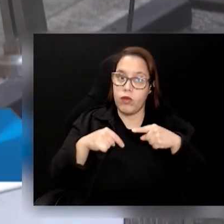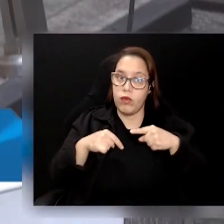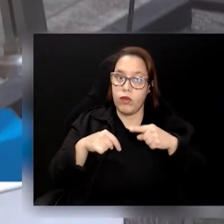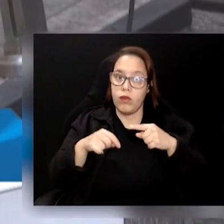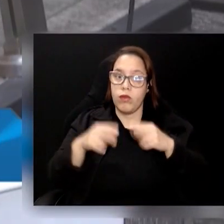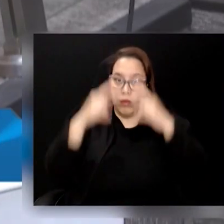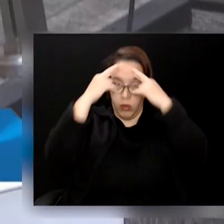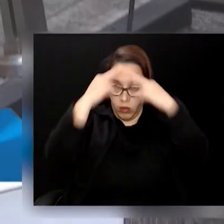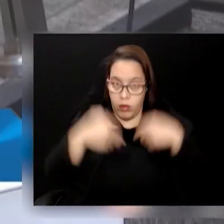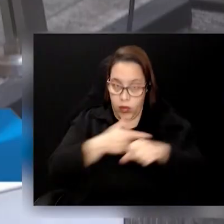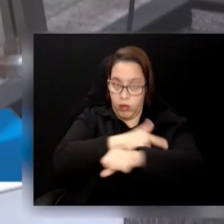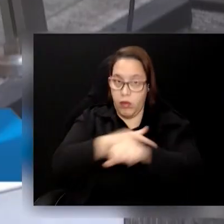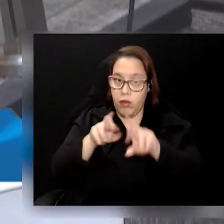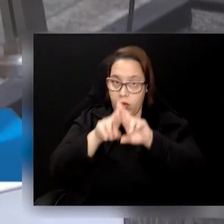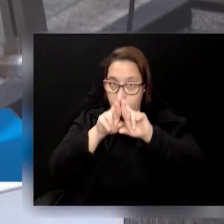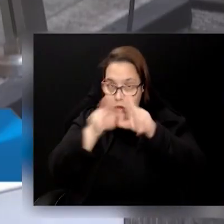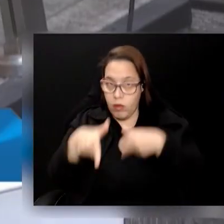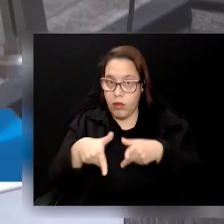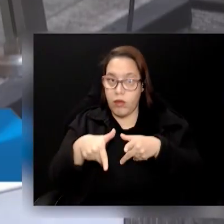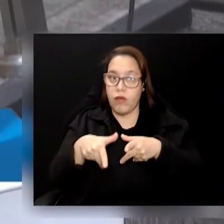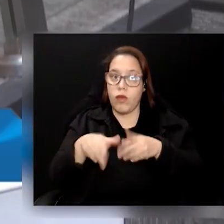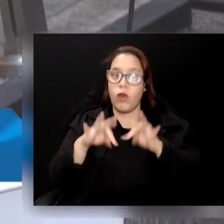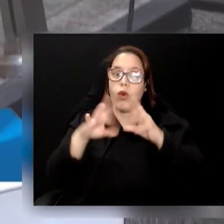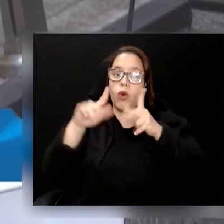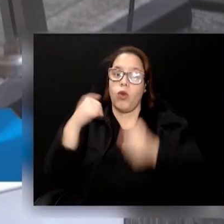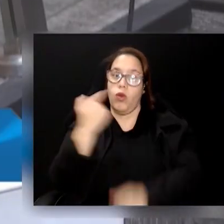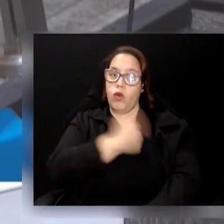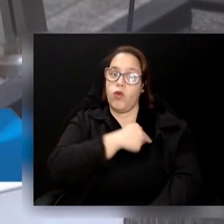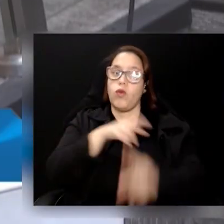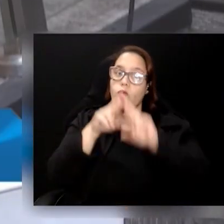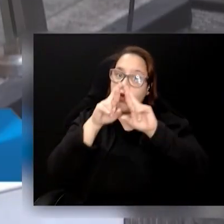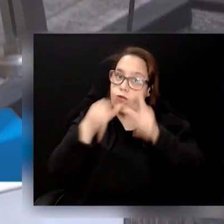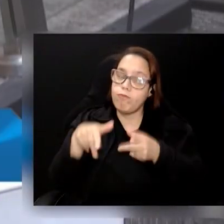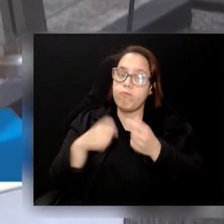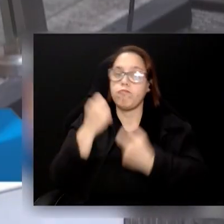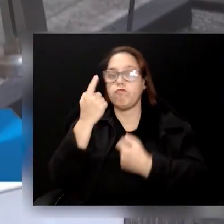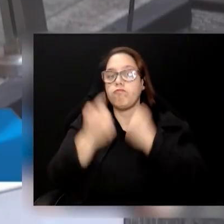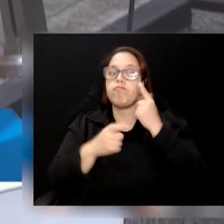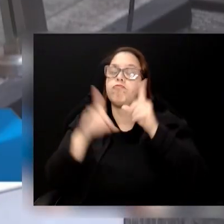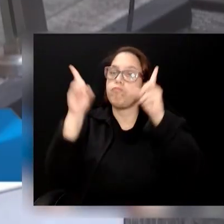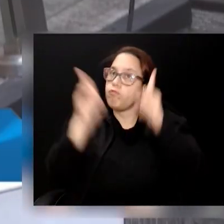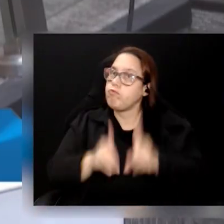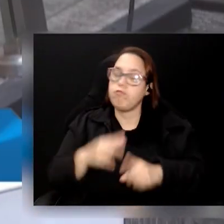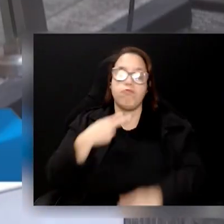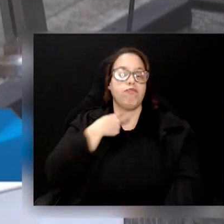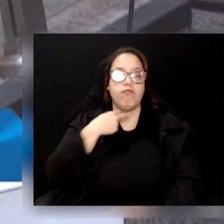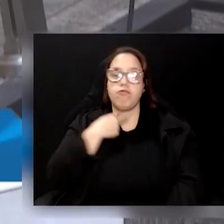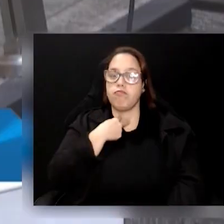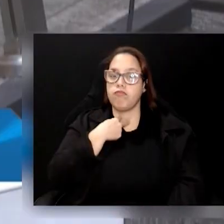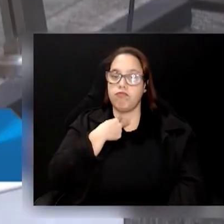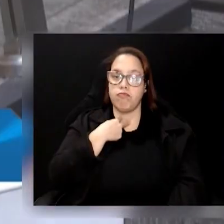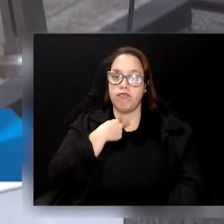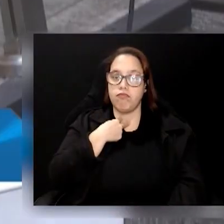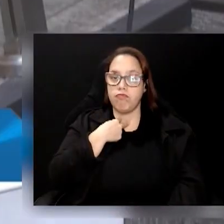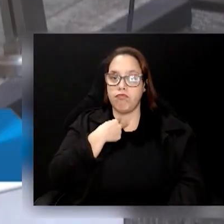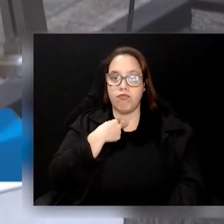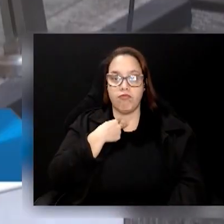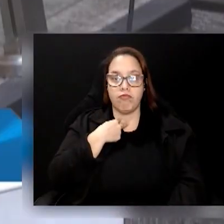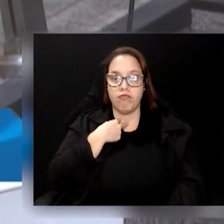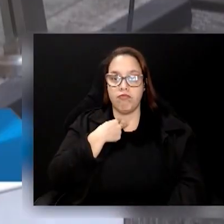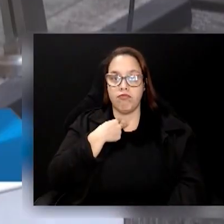diferenças, né? Todos somos diferentes, né? E algumas deficiências não podem ser tratadas como